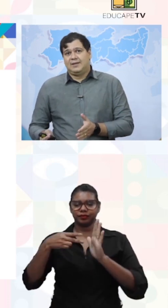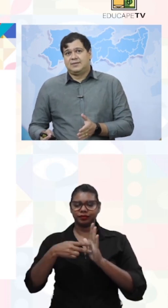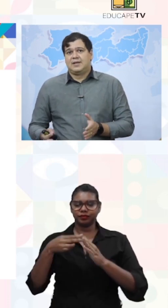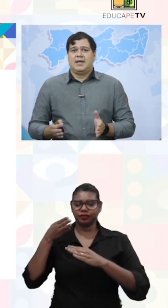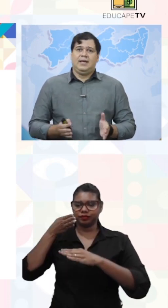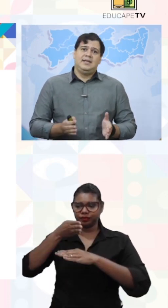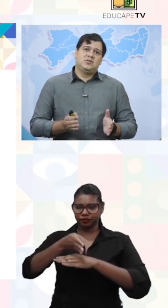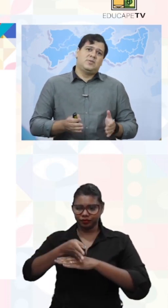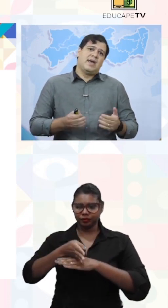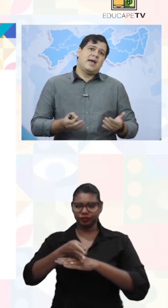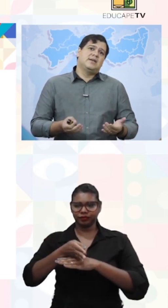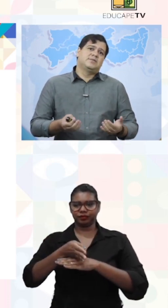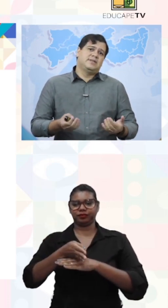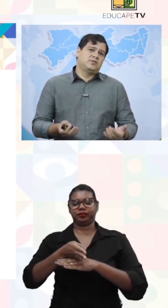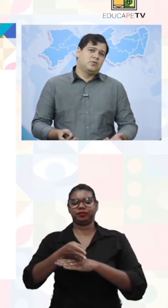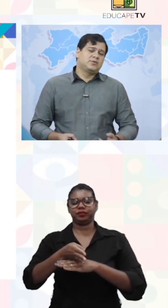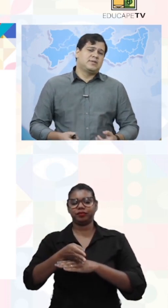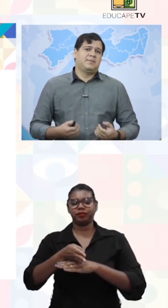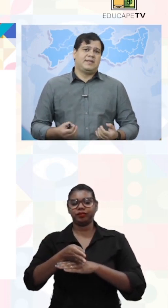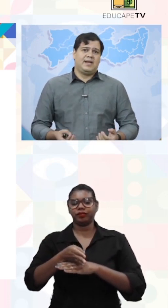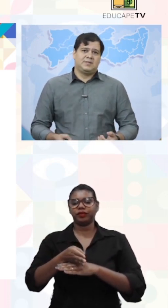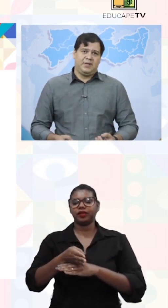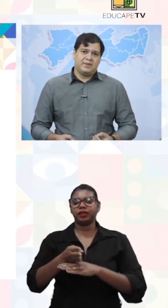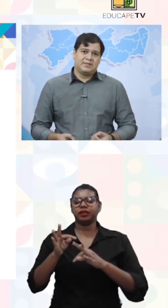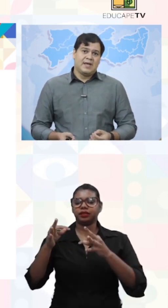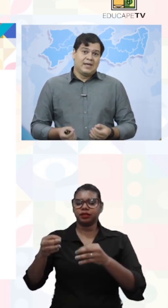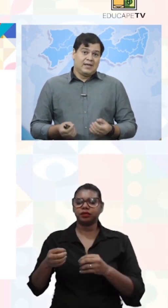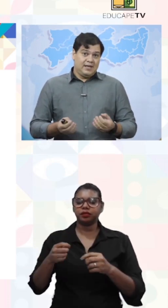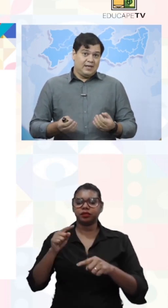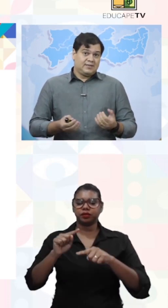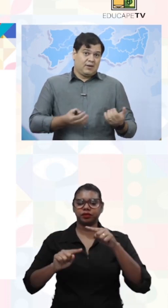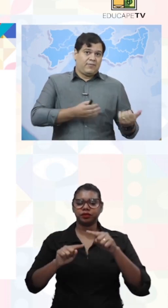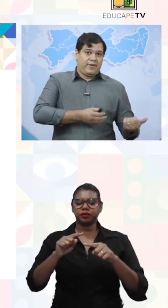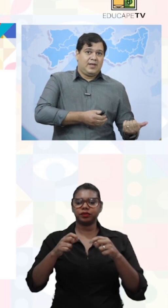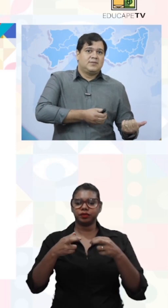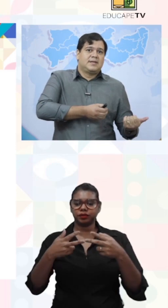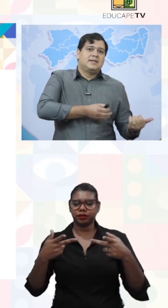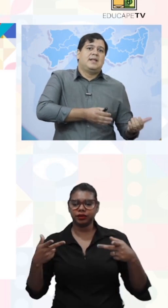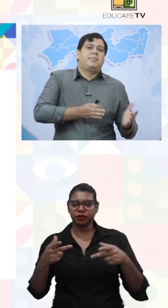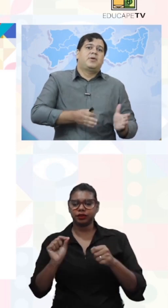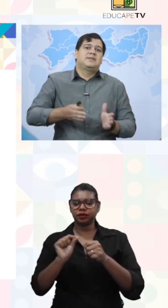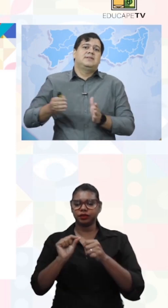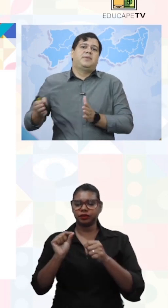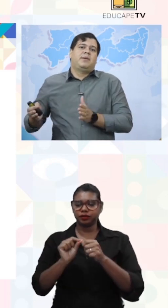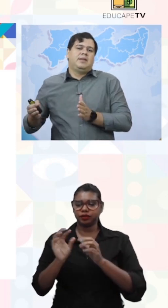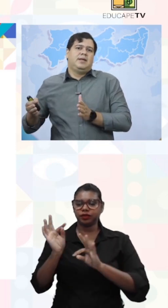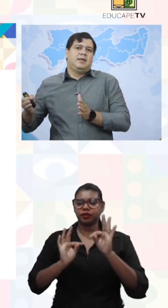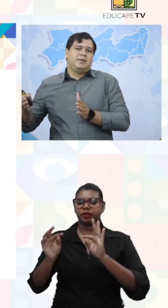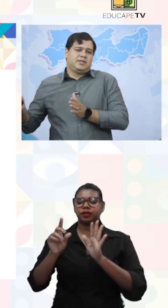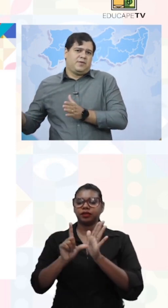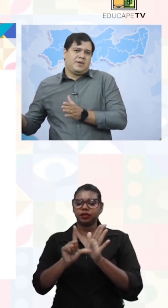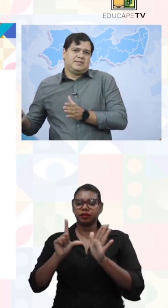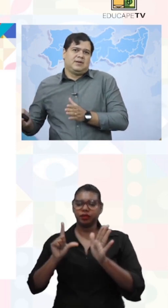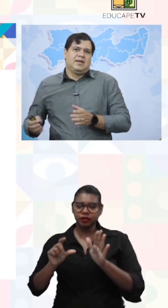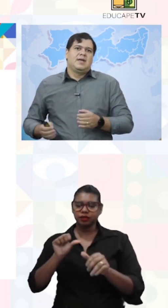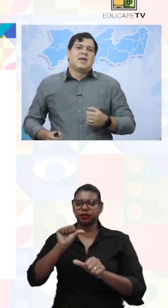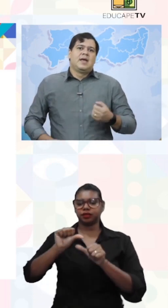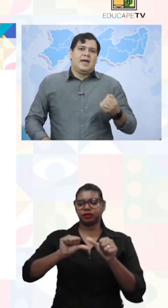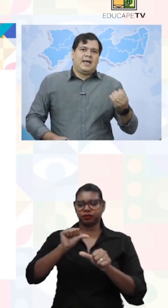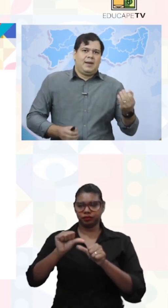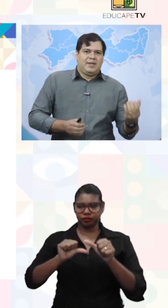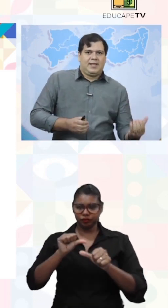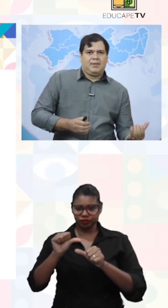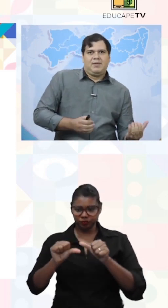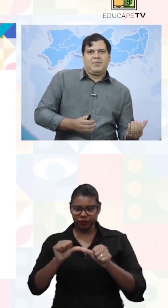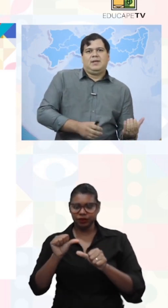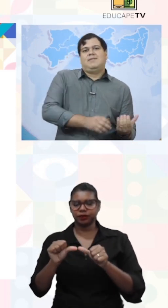entrada. Isso é os insumos, as matérias-primas, que são feitos antes do processo de transformação, né?